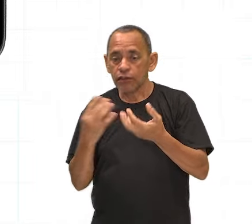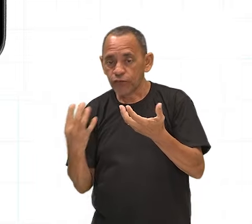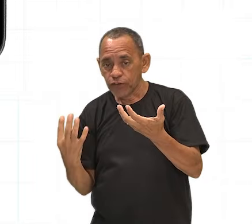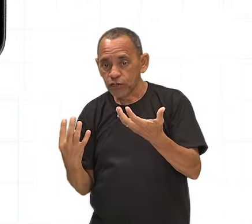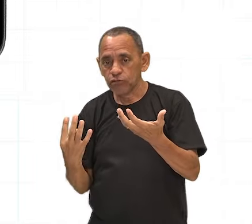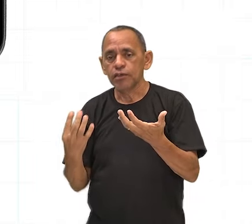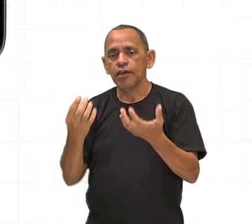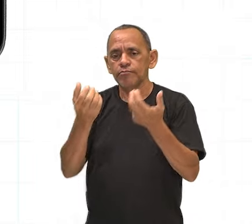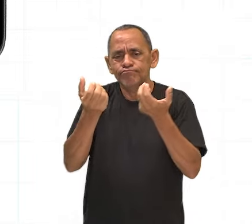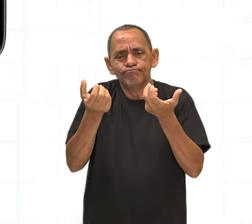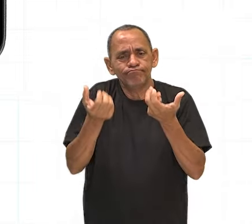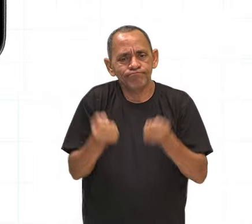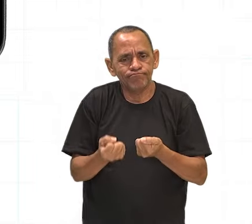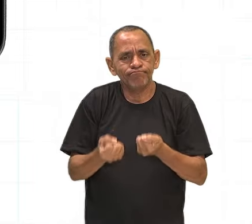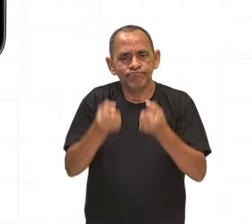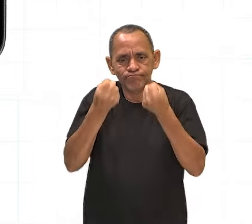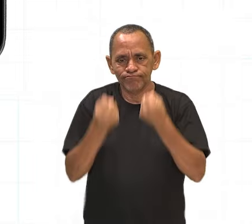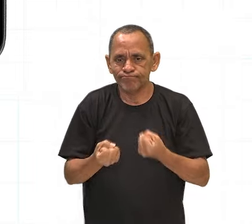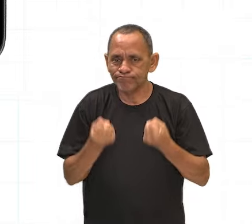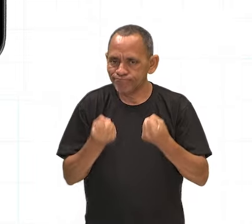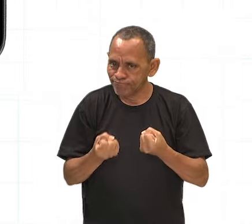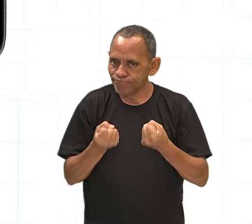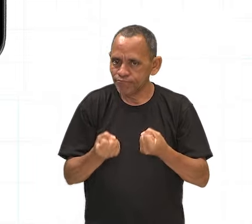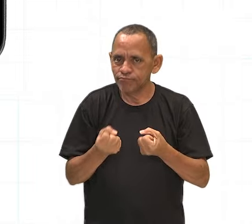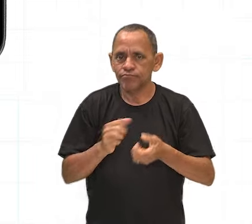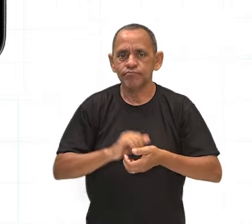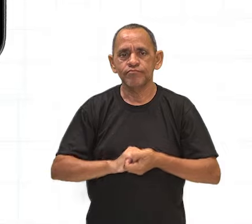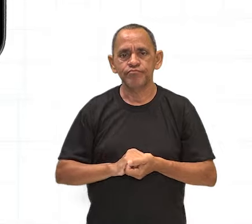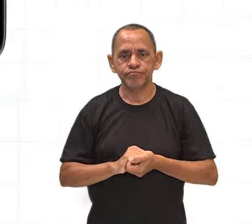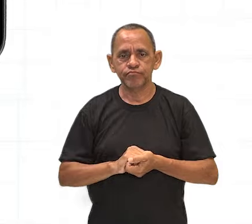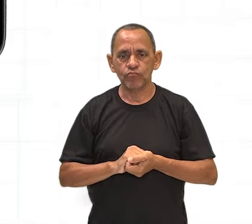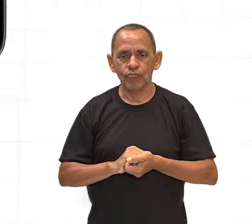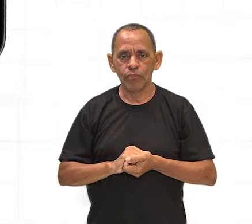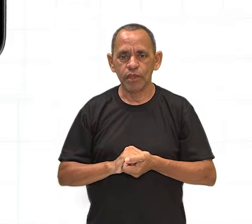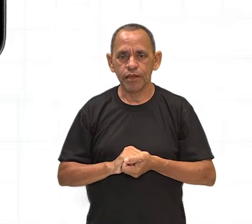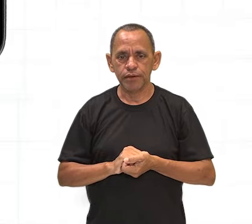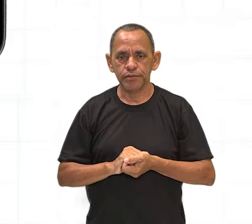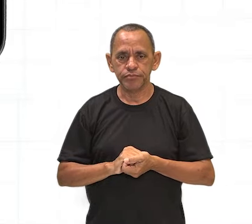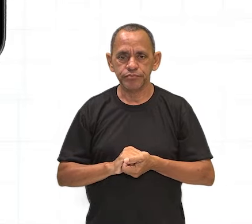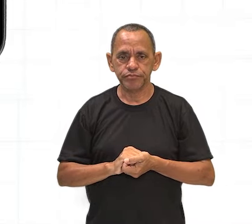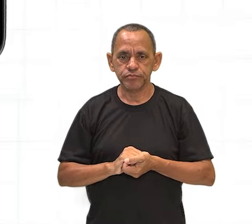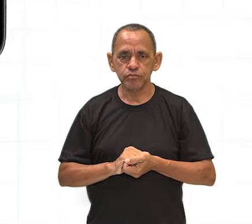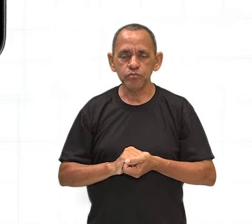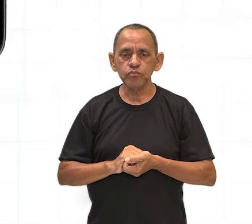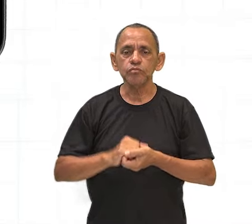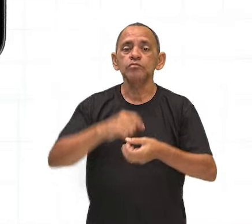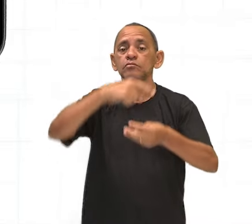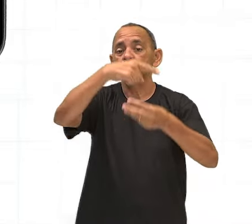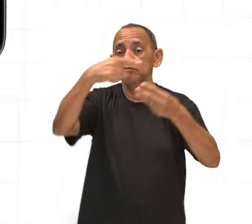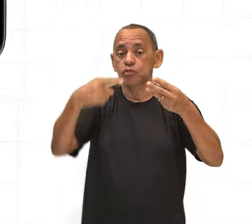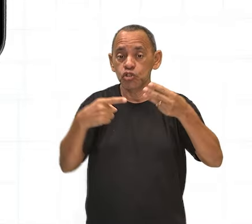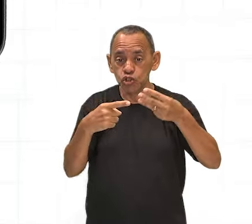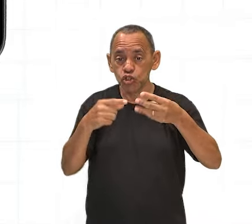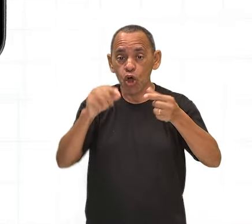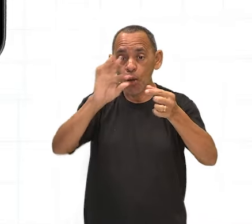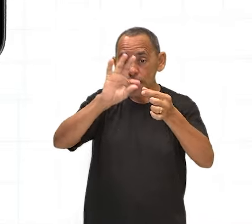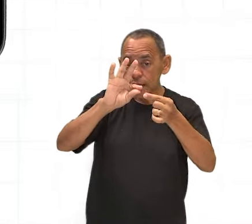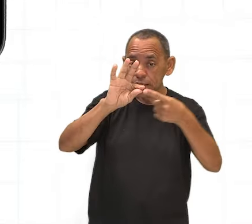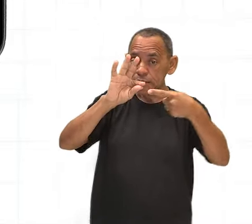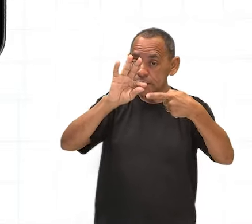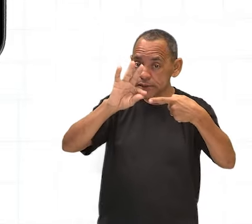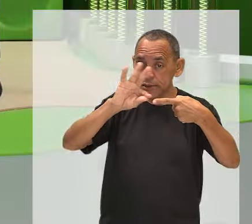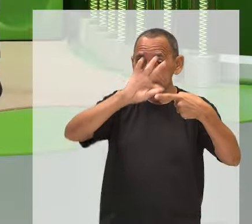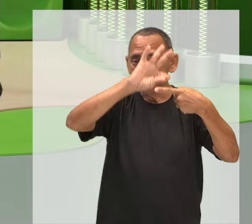bem no meio, né, do globo, a gente chama aí de célula de Hadley, ok? E o que seria aí